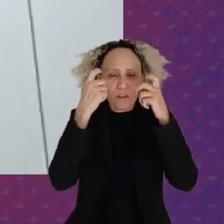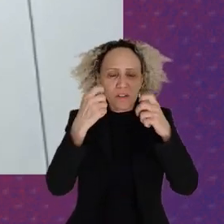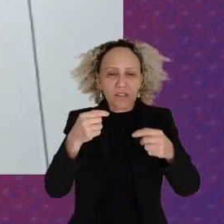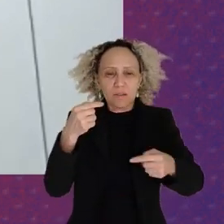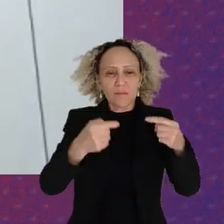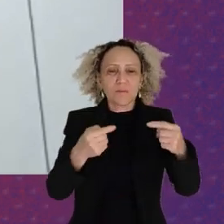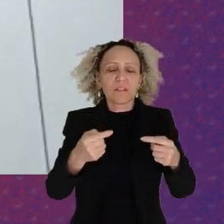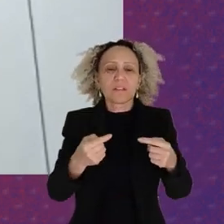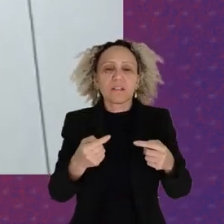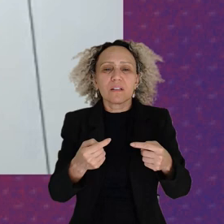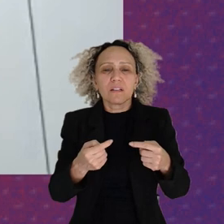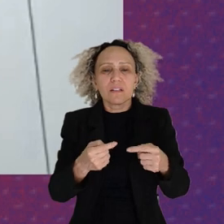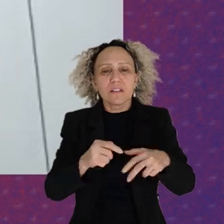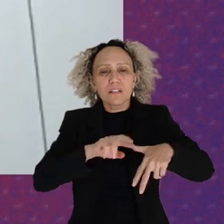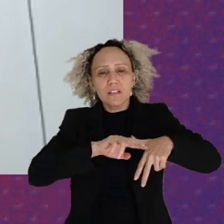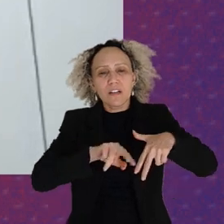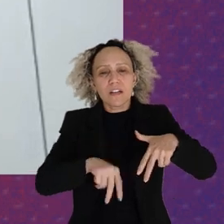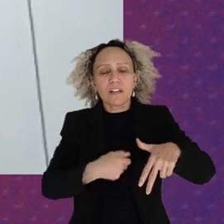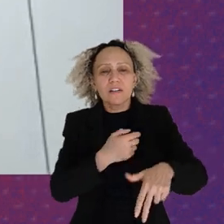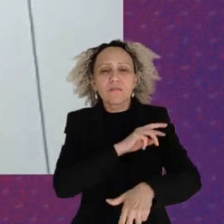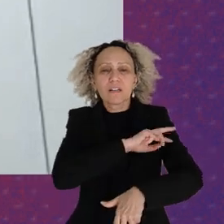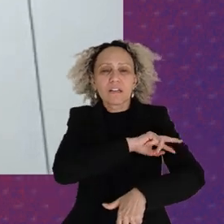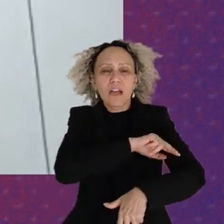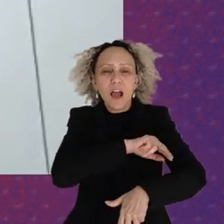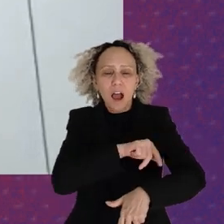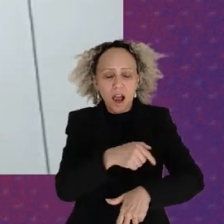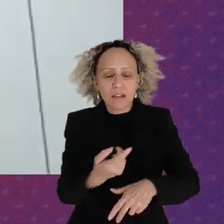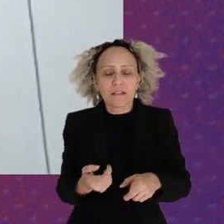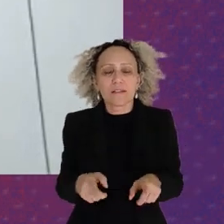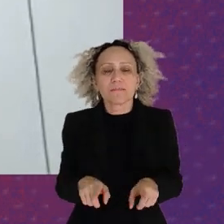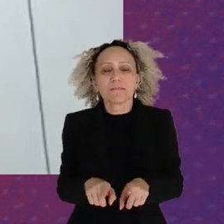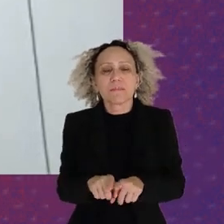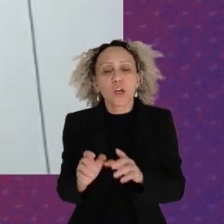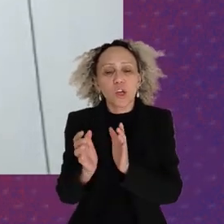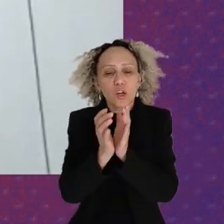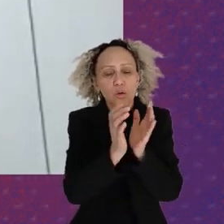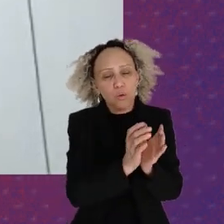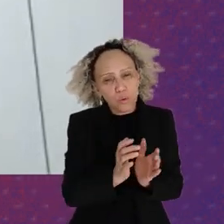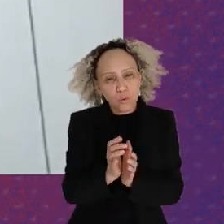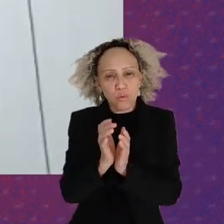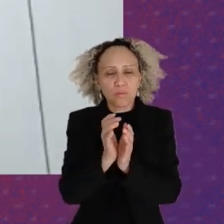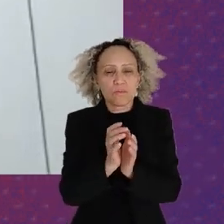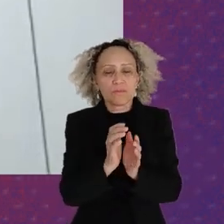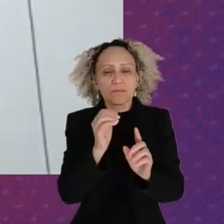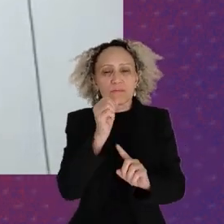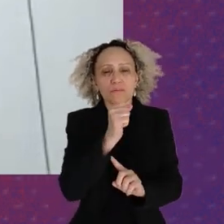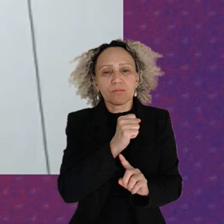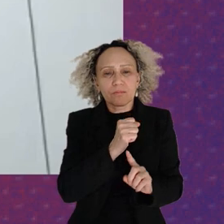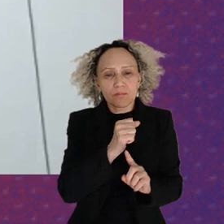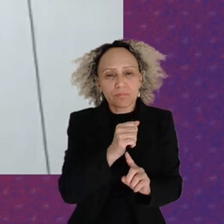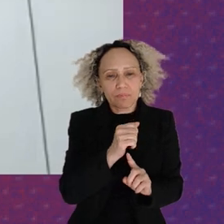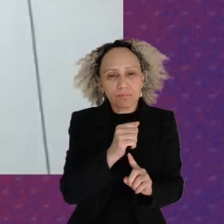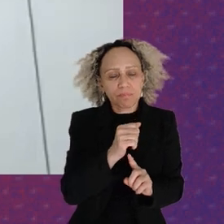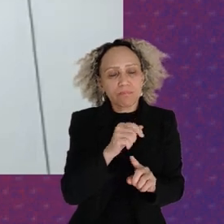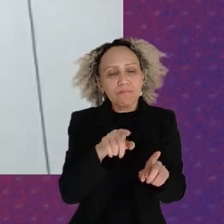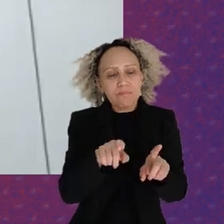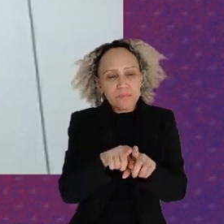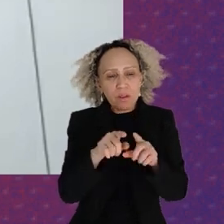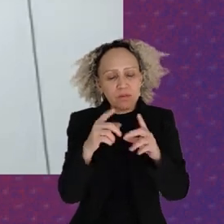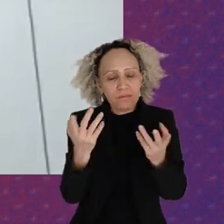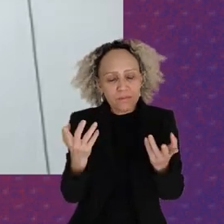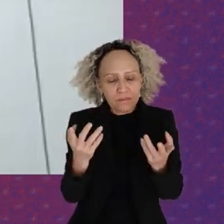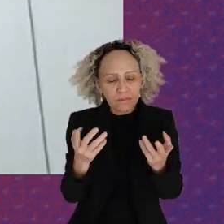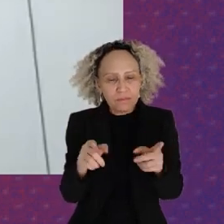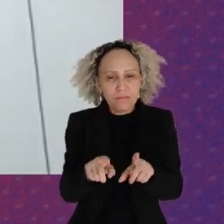etnia. Nós também fizemos uma escuta com institutos de pesquisa, e organizações que se debruçam acerca